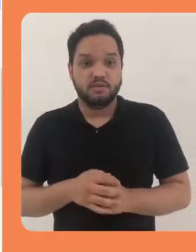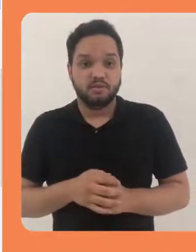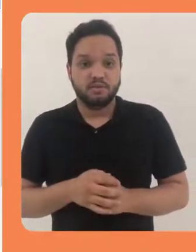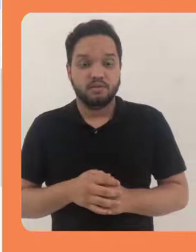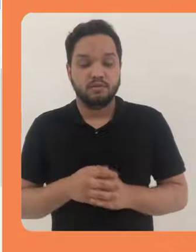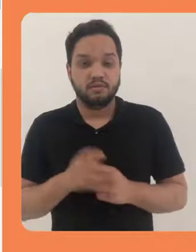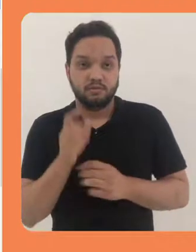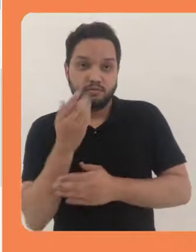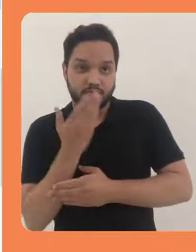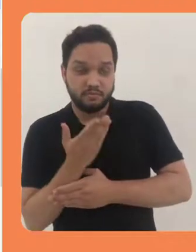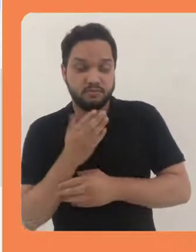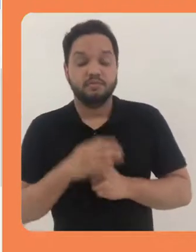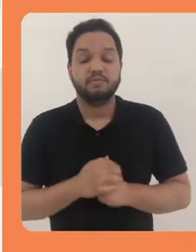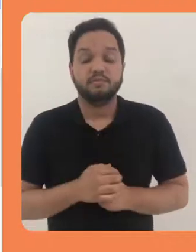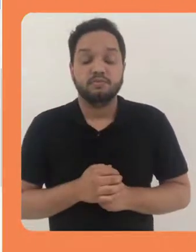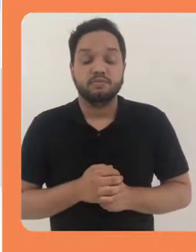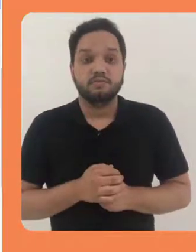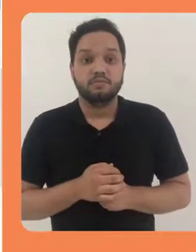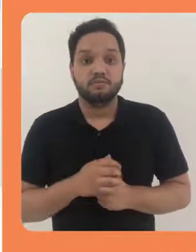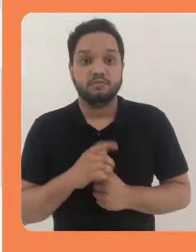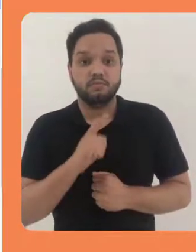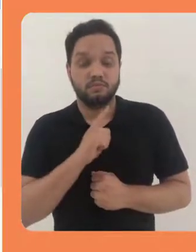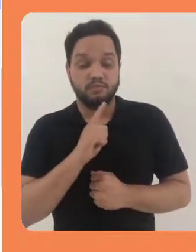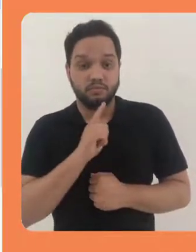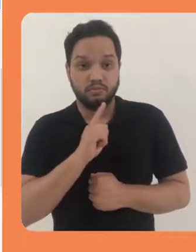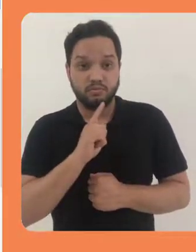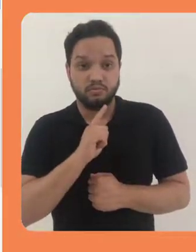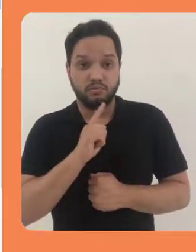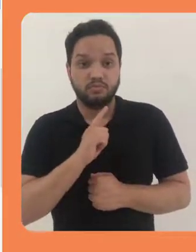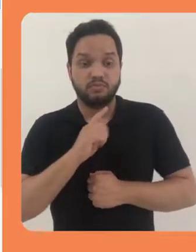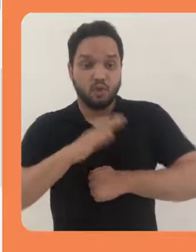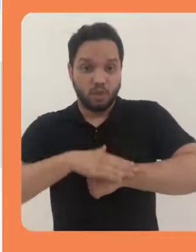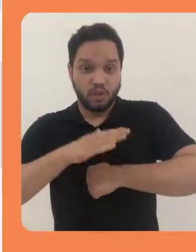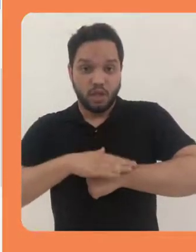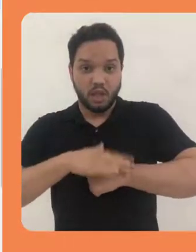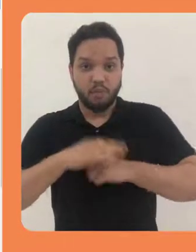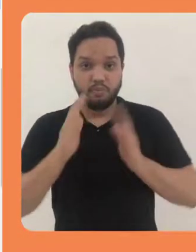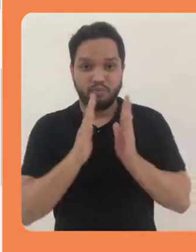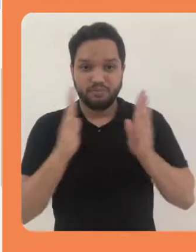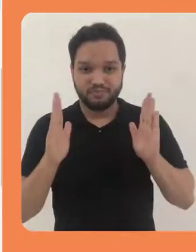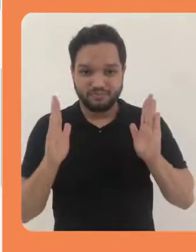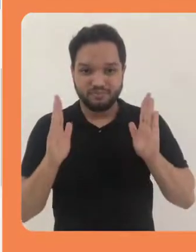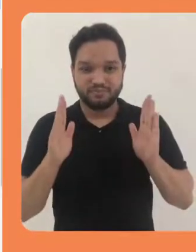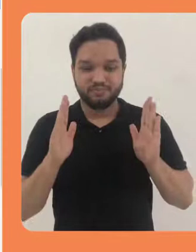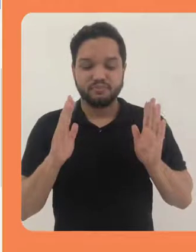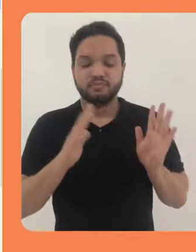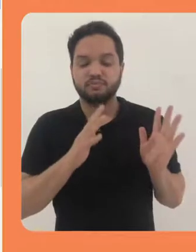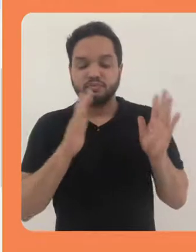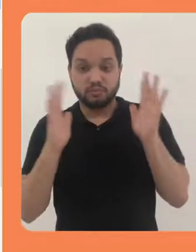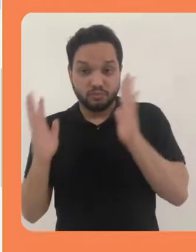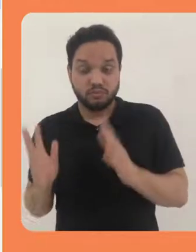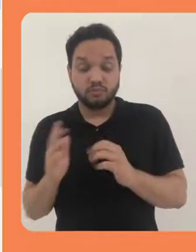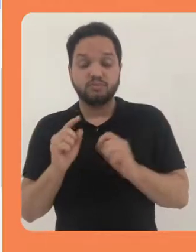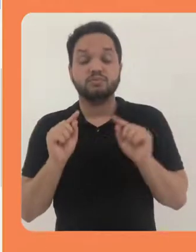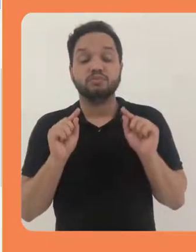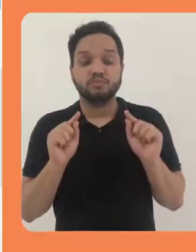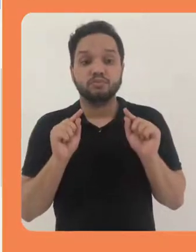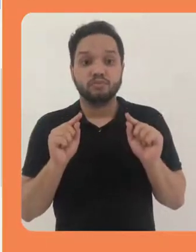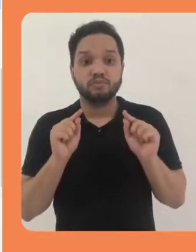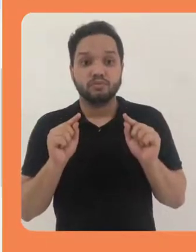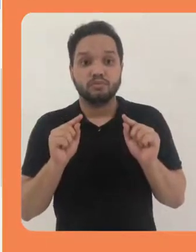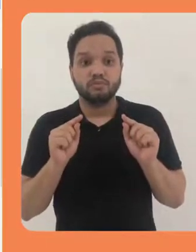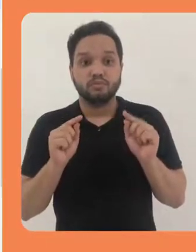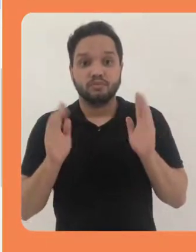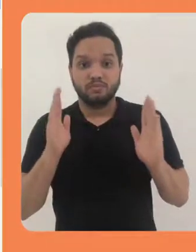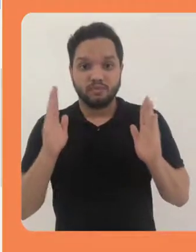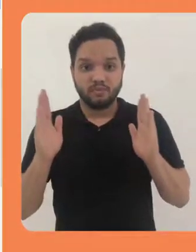o que todos já conhecem bom então vamos clicar no ícone I fill in the blanks